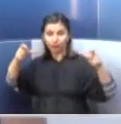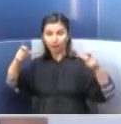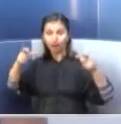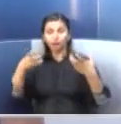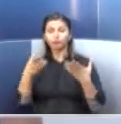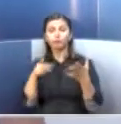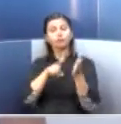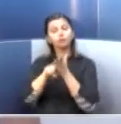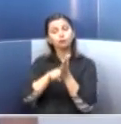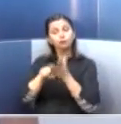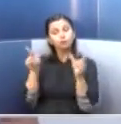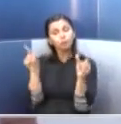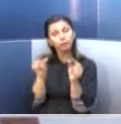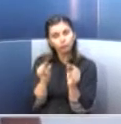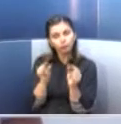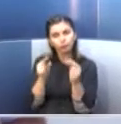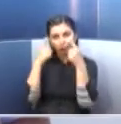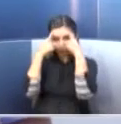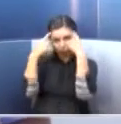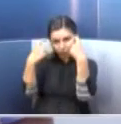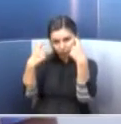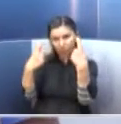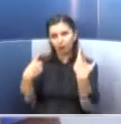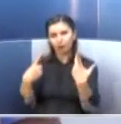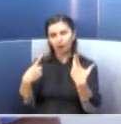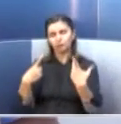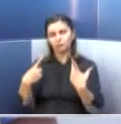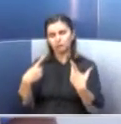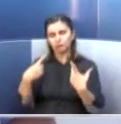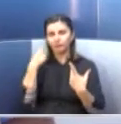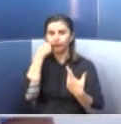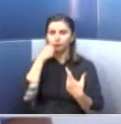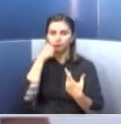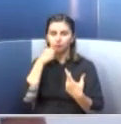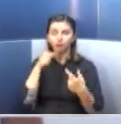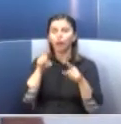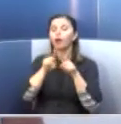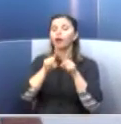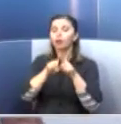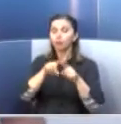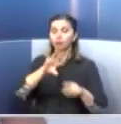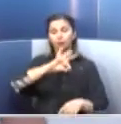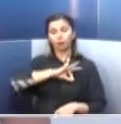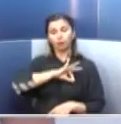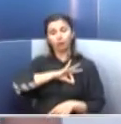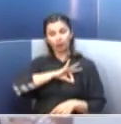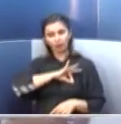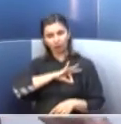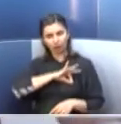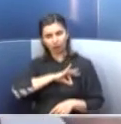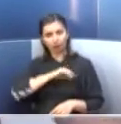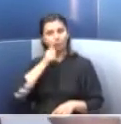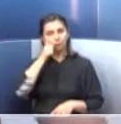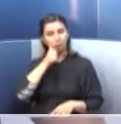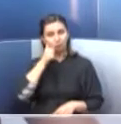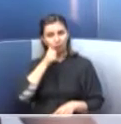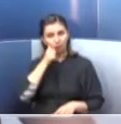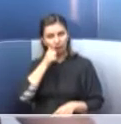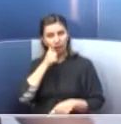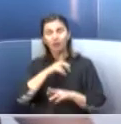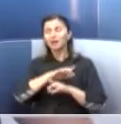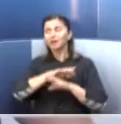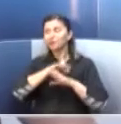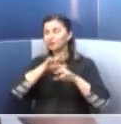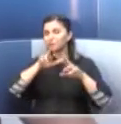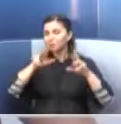teremos a presença de uma das delegadas aqui que tratam no Estado com referência a esse tema, entre outras pessoas que estão sendo convidadas